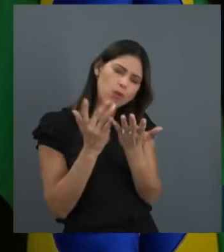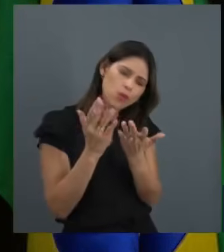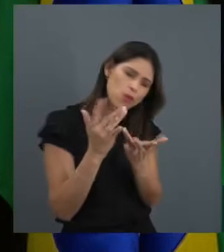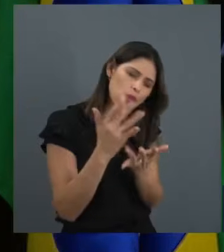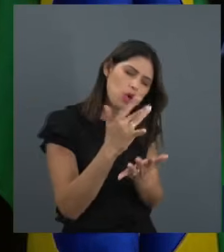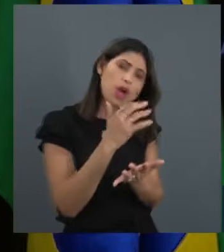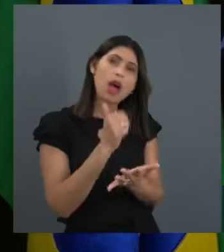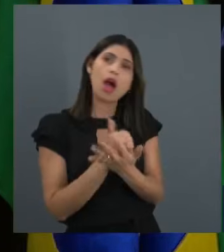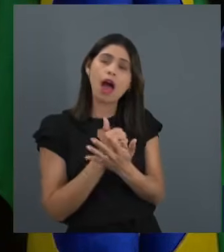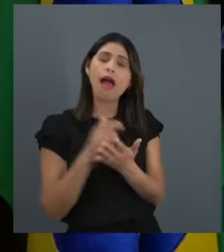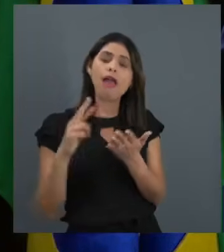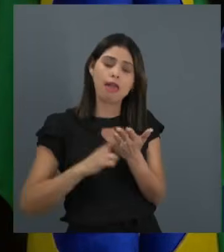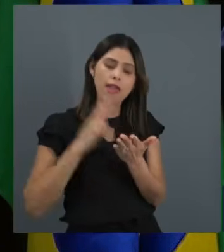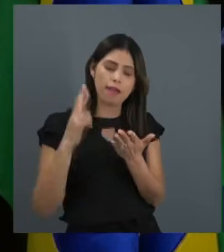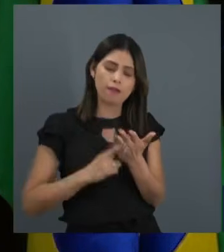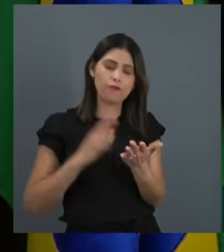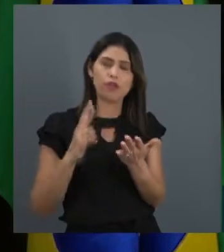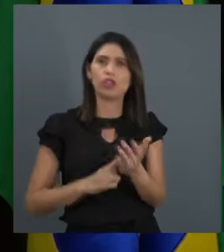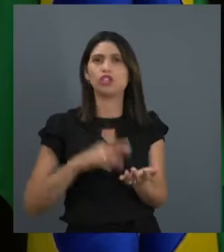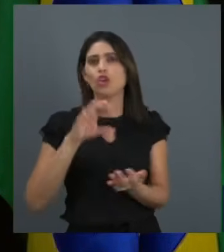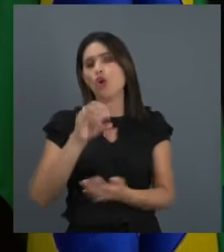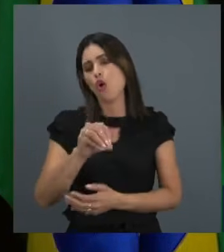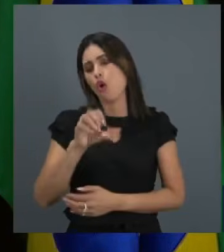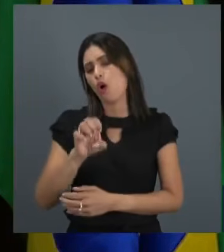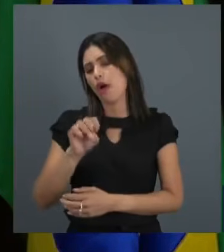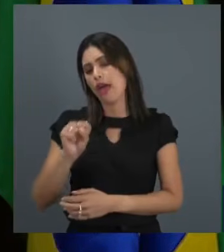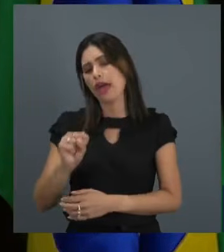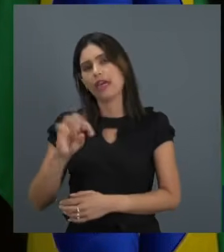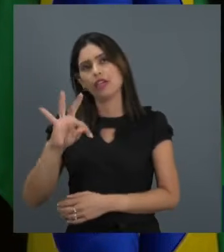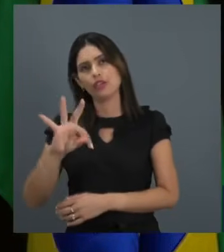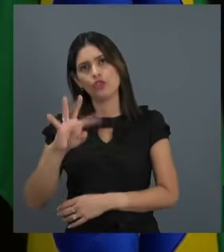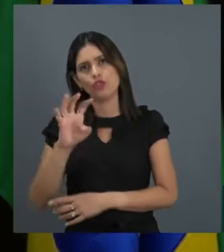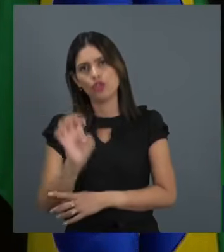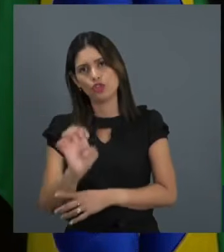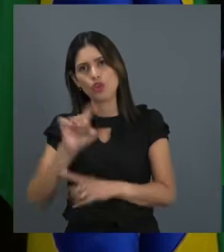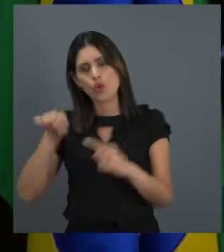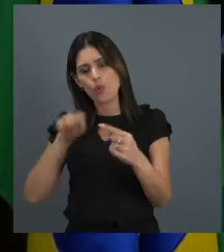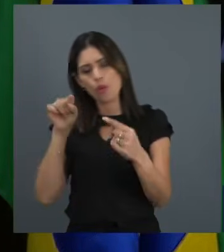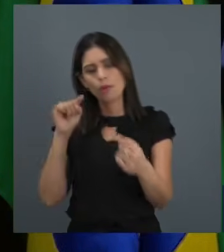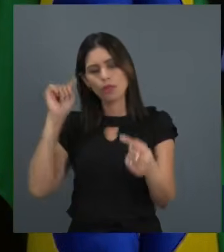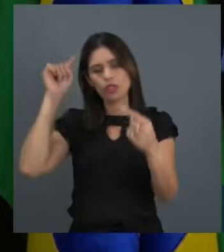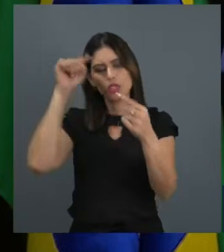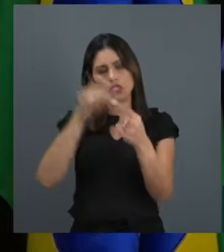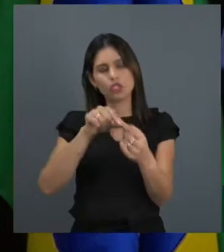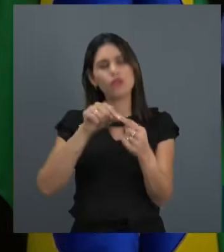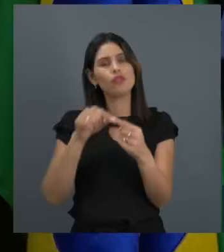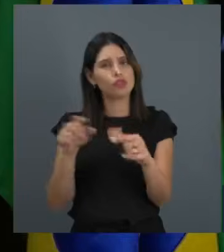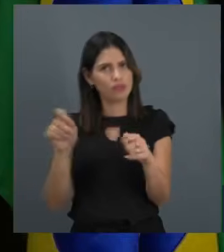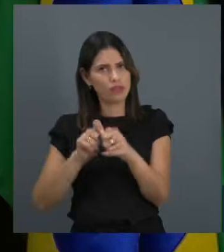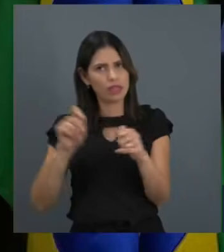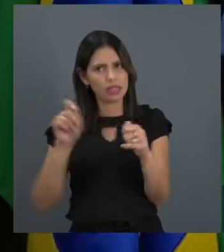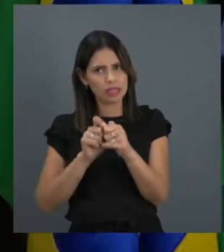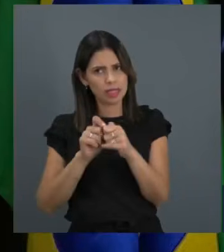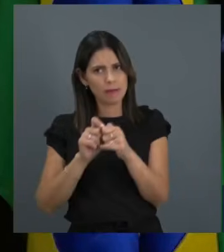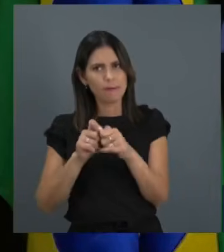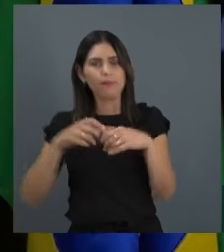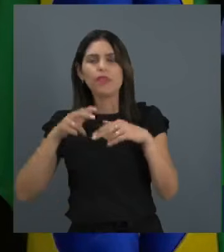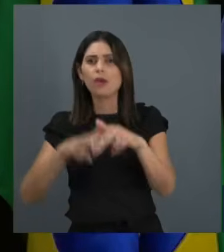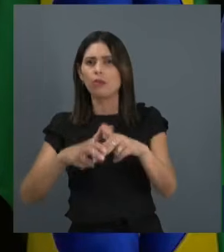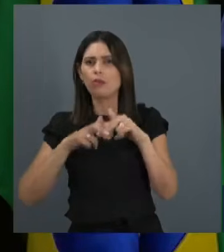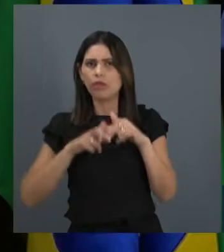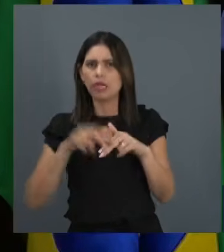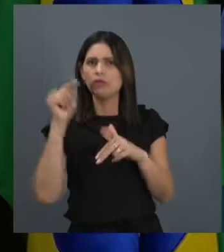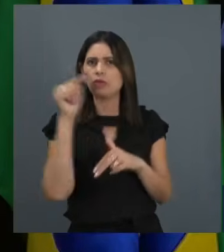revista Oeste, com o objetivo de fazer a desmonetização das redes. Tagliaferro